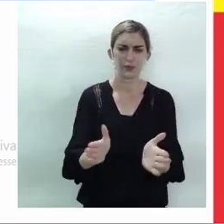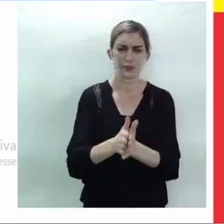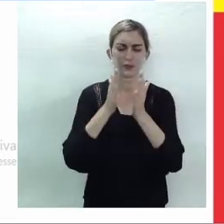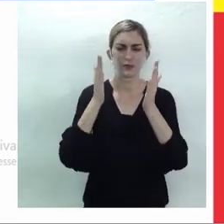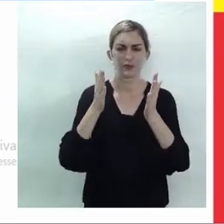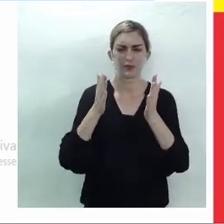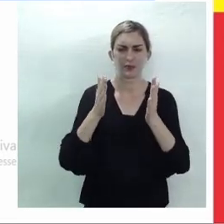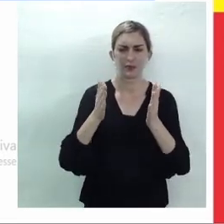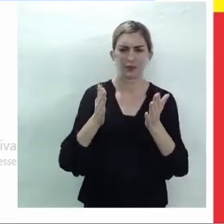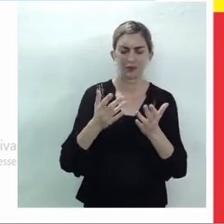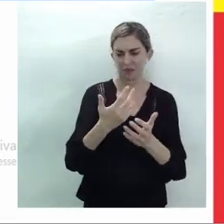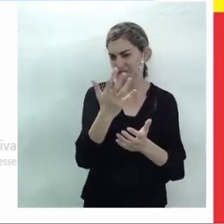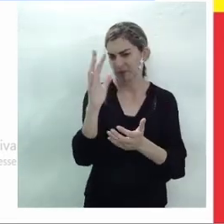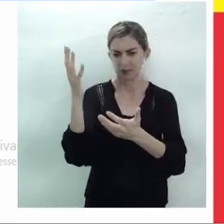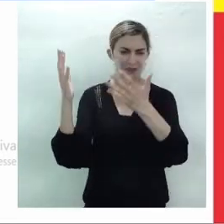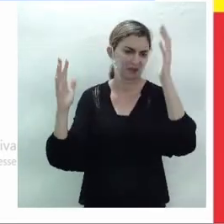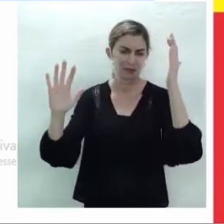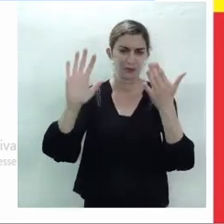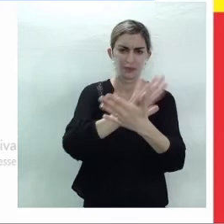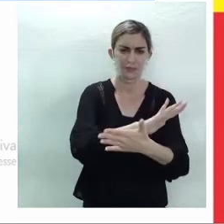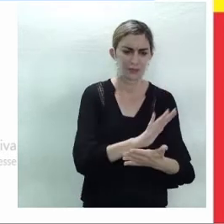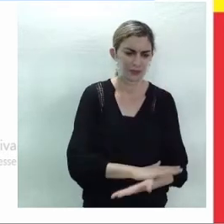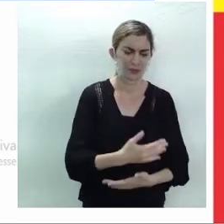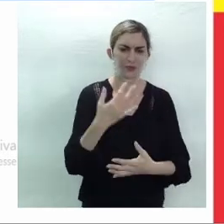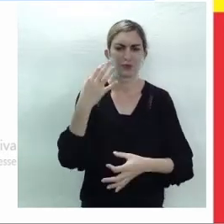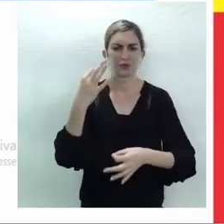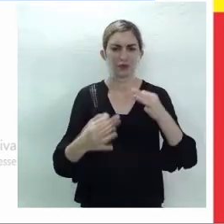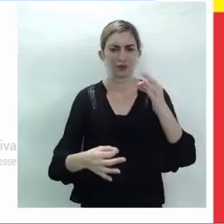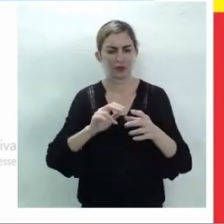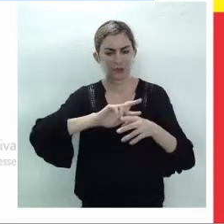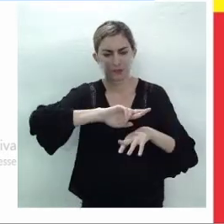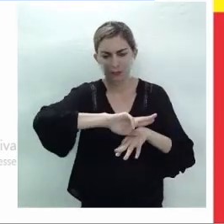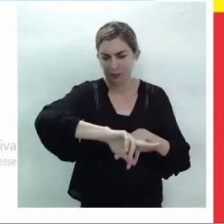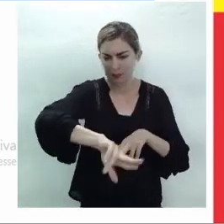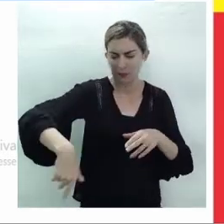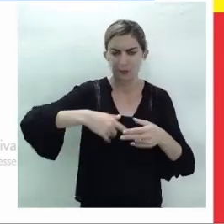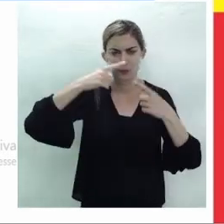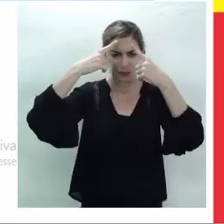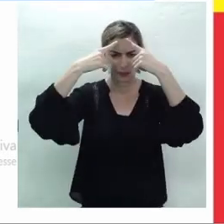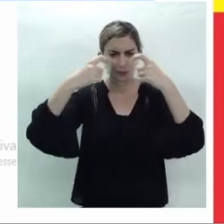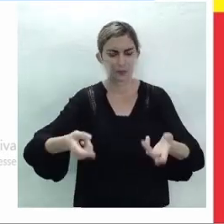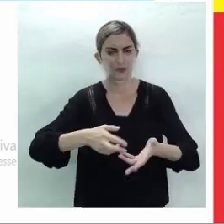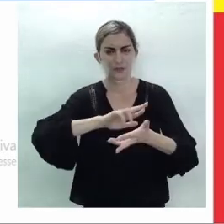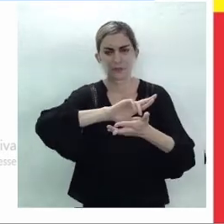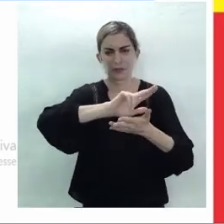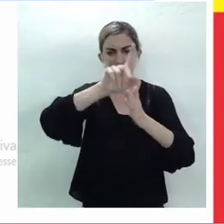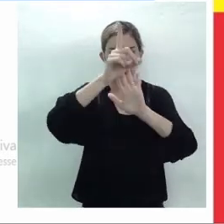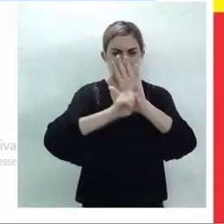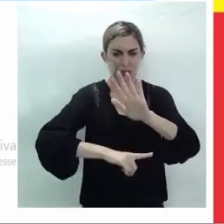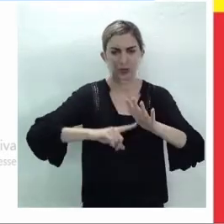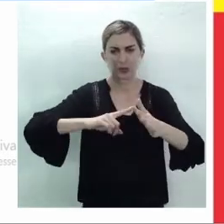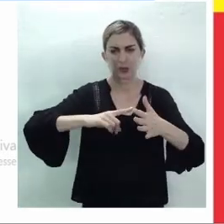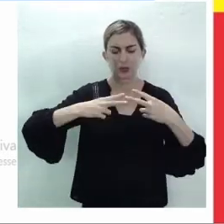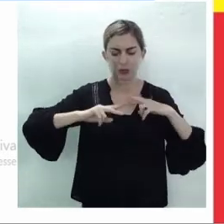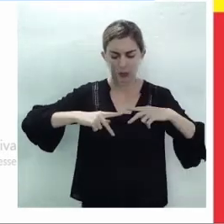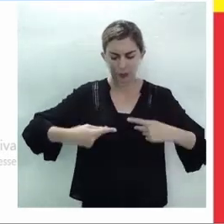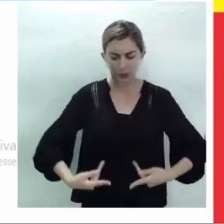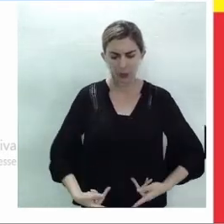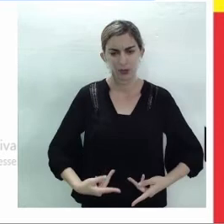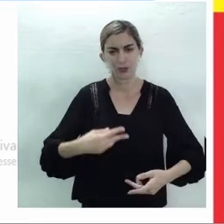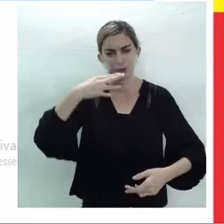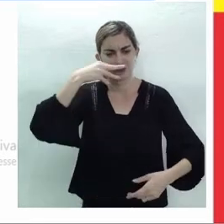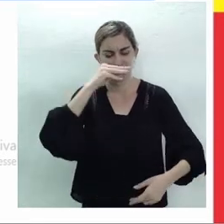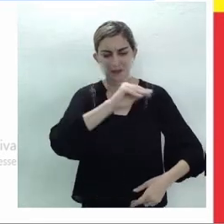a devastação ambiental, a injustiça de gênero e a violação dos direitos humanos. Olhem aí